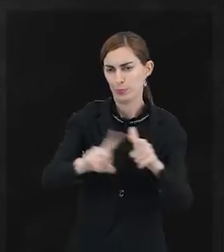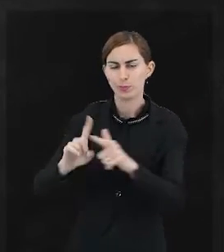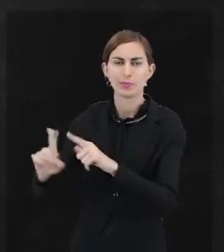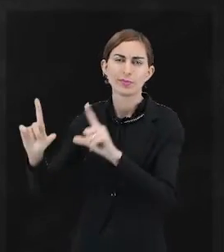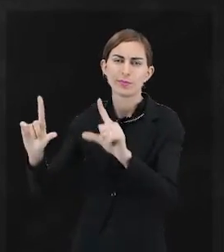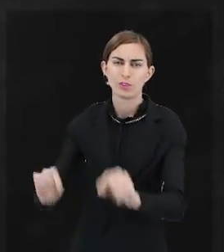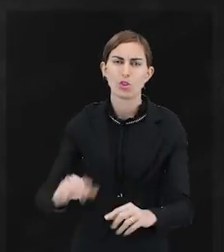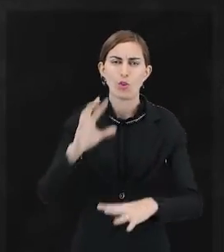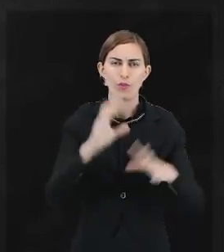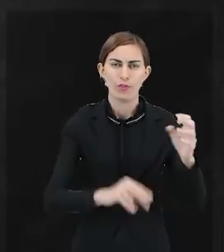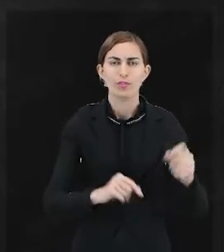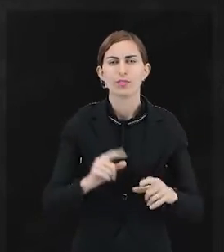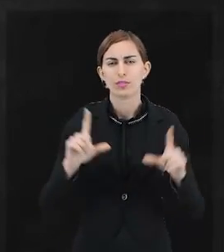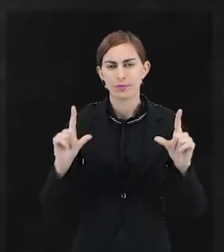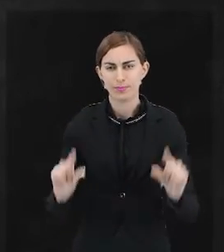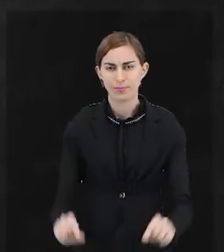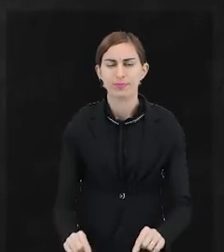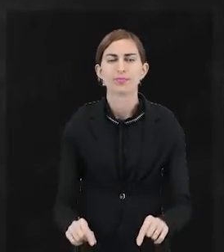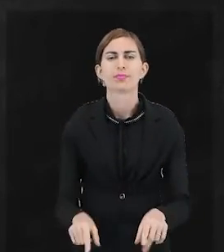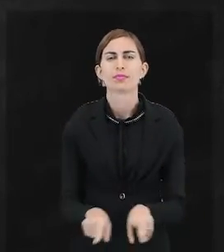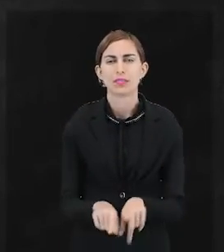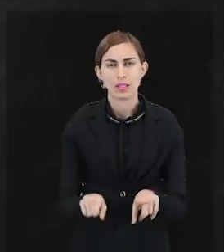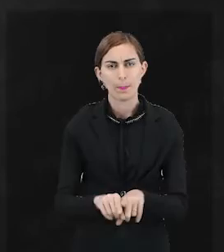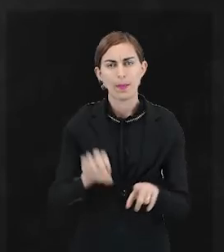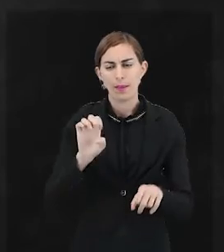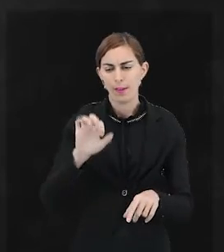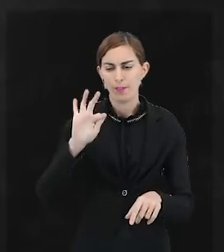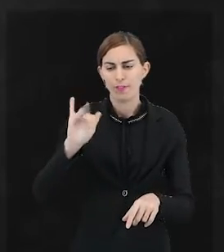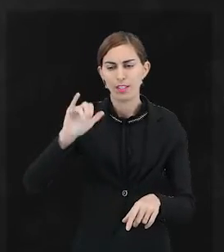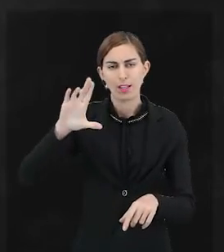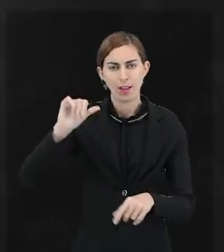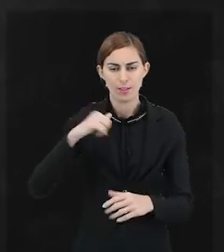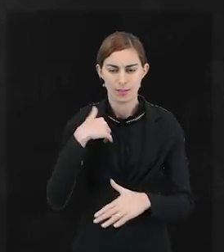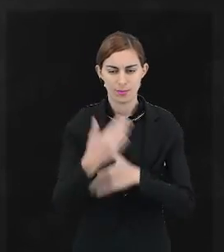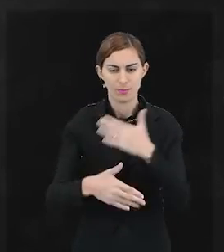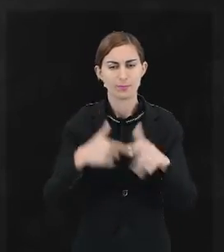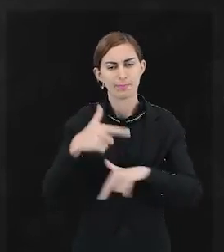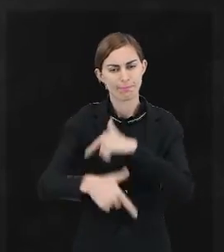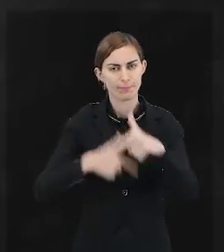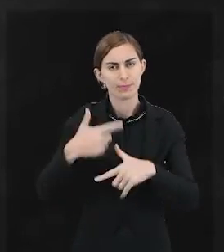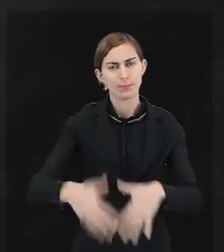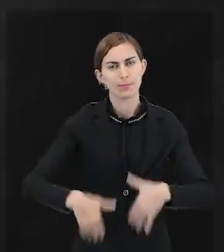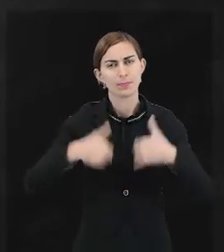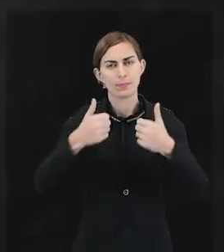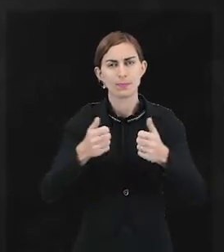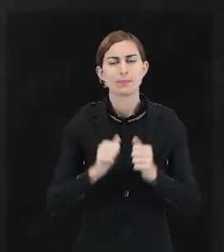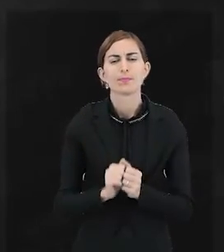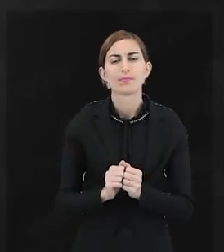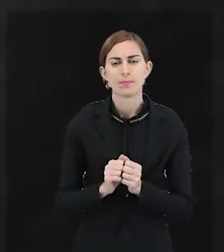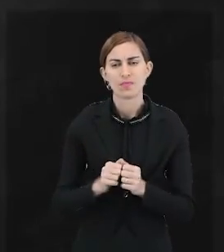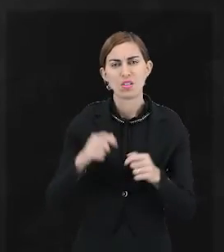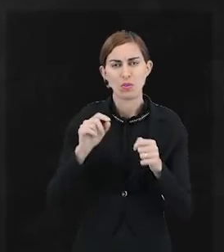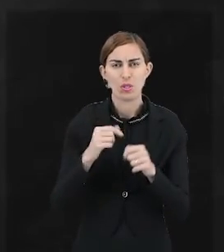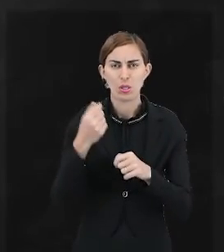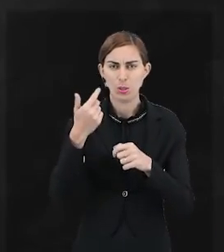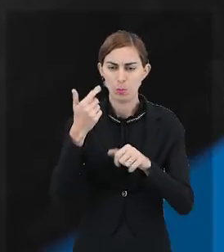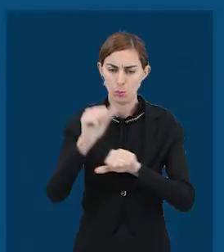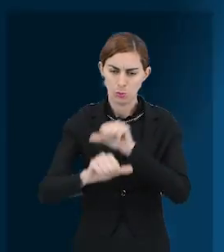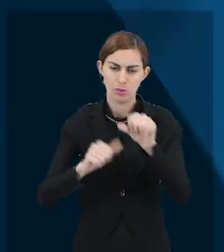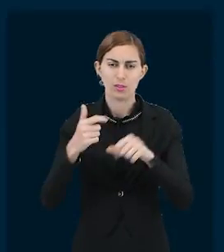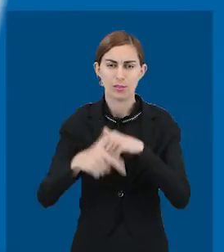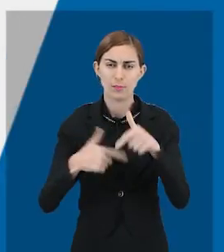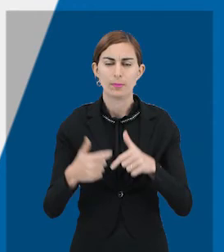conflitos. E ela garante também uma maior eficácia no processo de trabalho, evitando assim retrabalhos futuros.